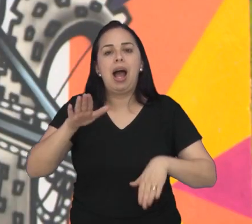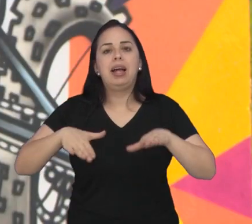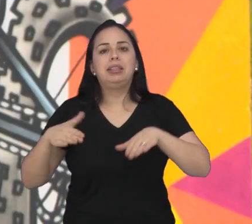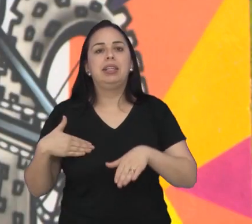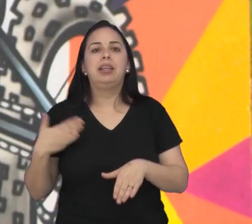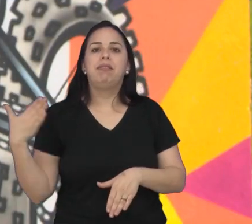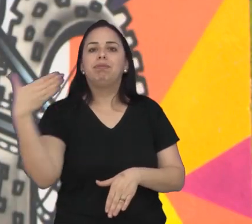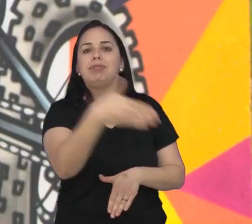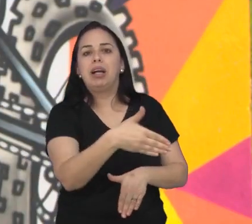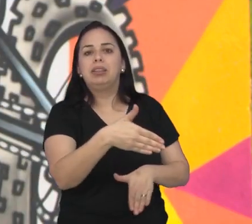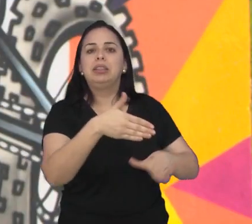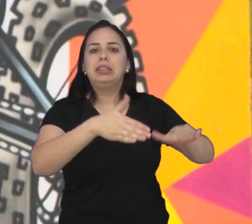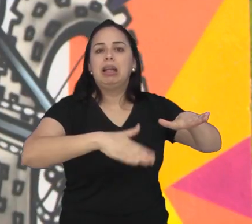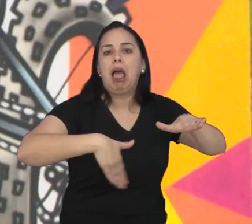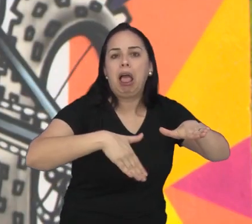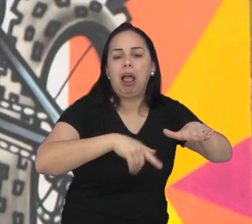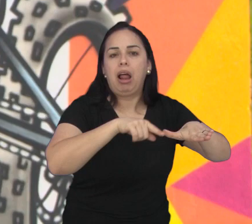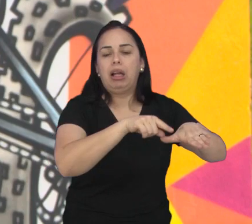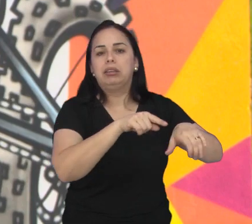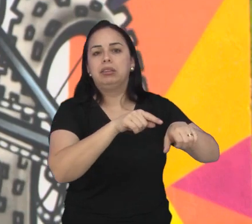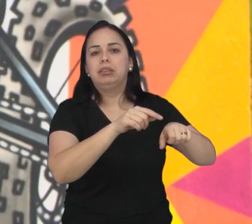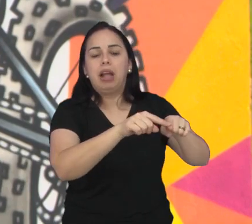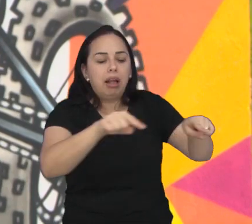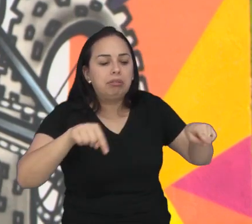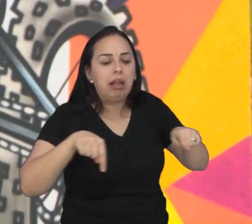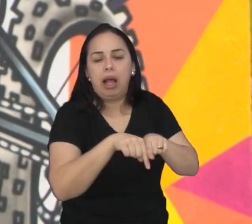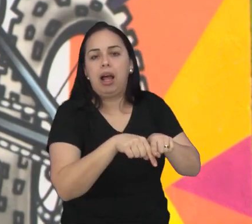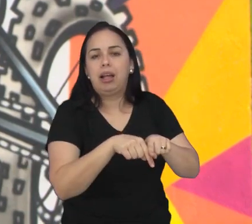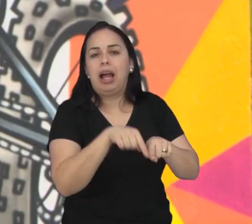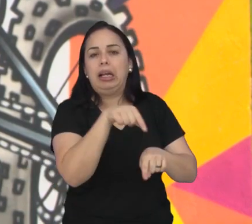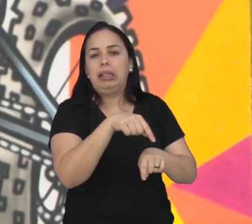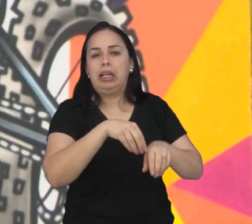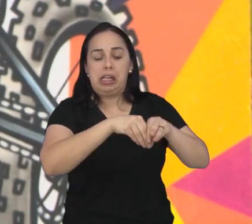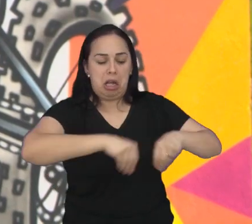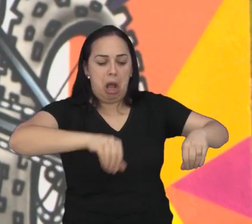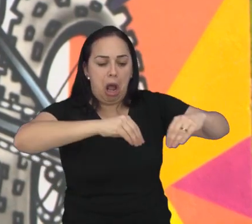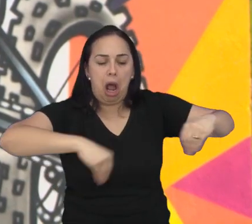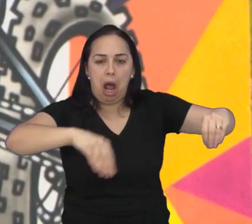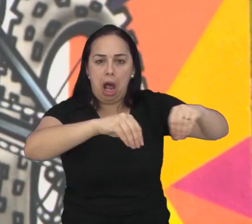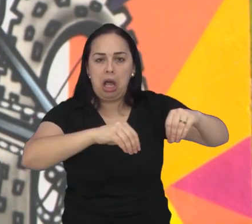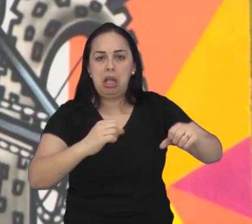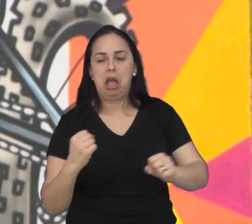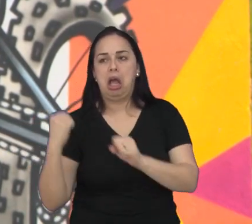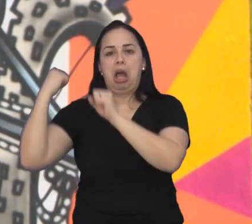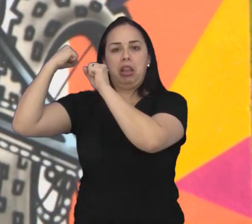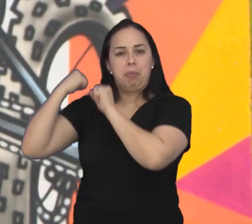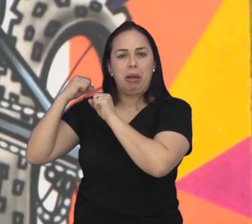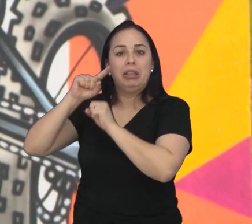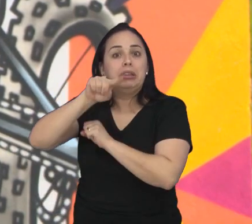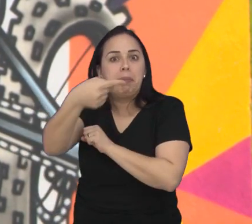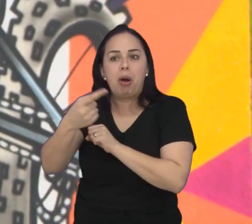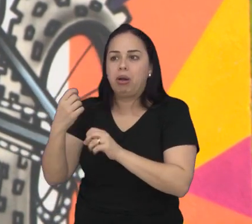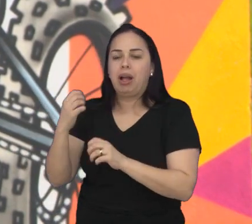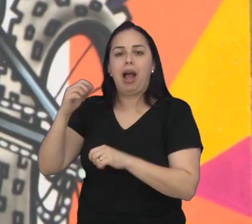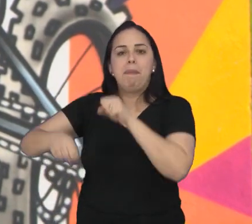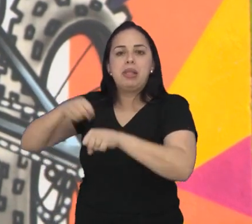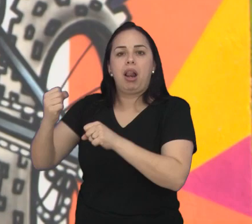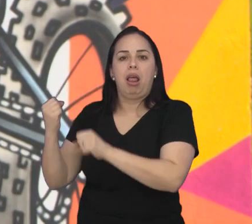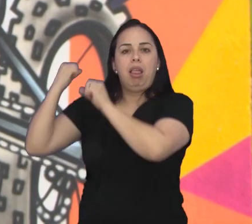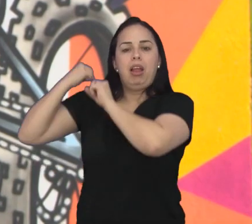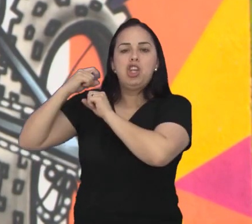vezes você vai pra Represa Você pega muito barro e aí muita gente hoje mora em apartamento então tem essa dificuldade de subir com a bike suja pro apartamento